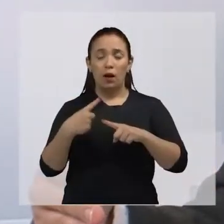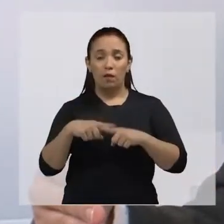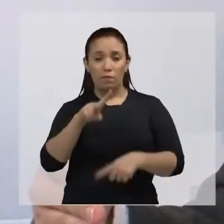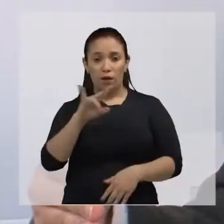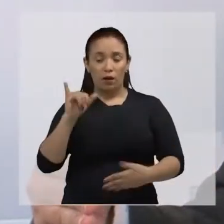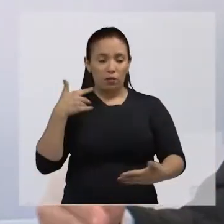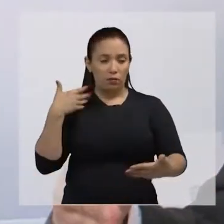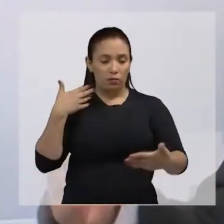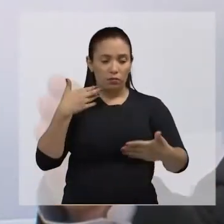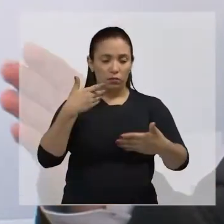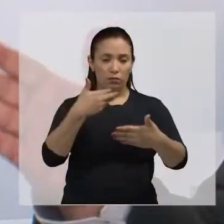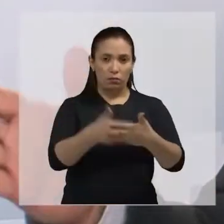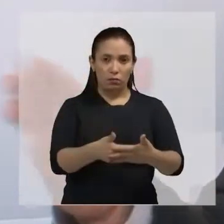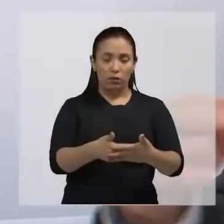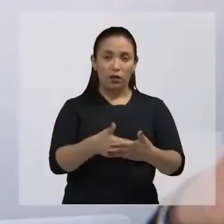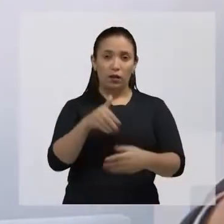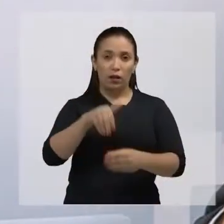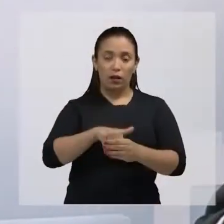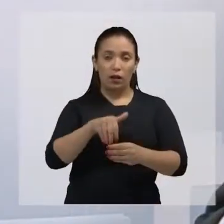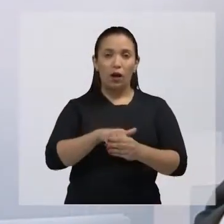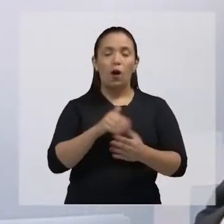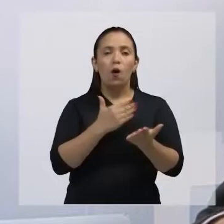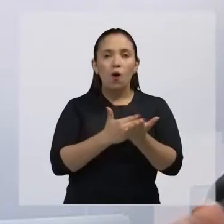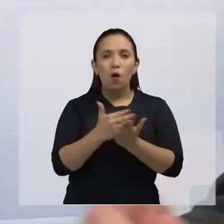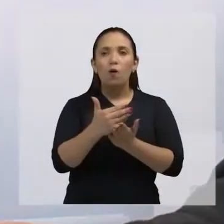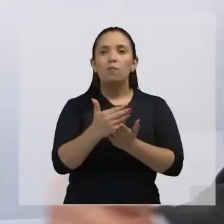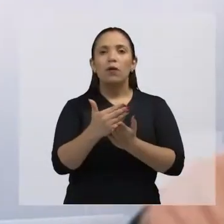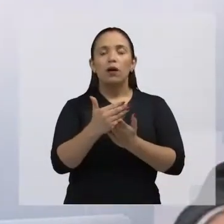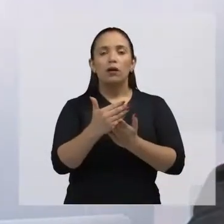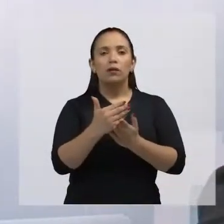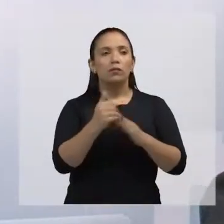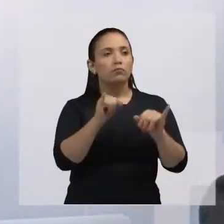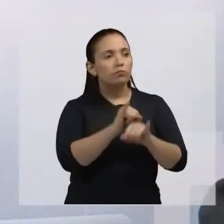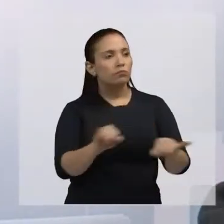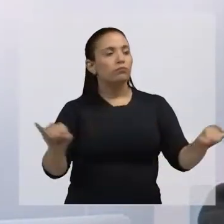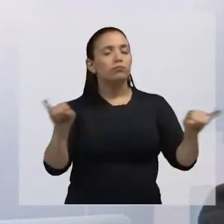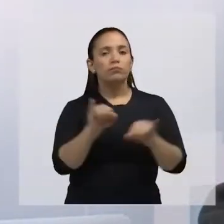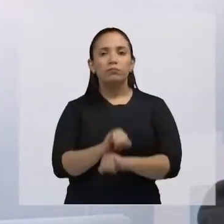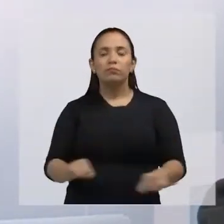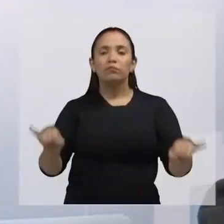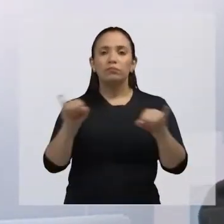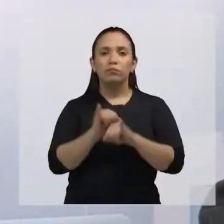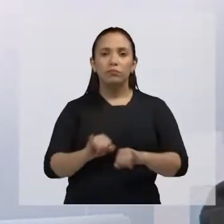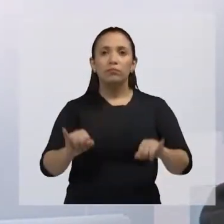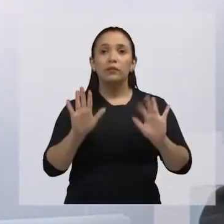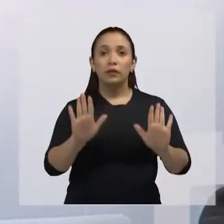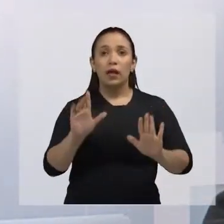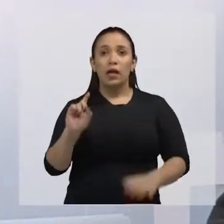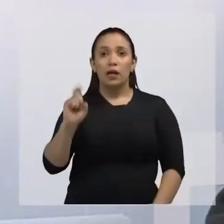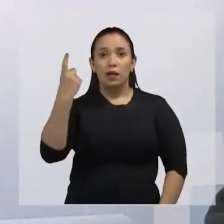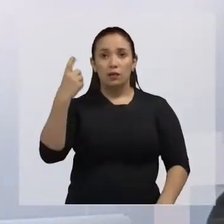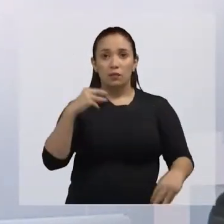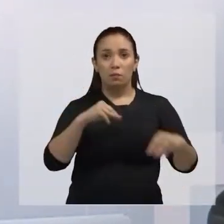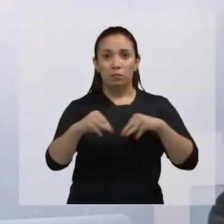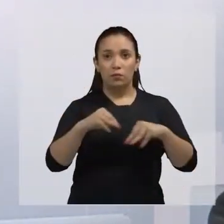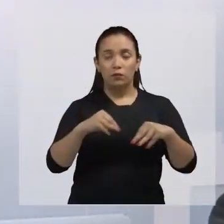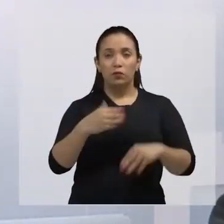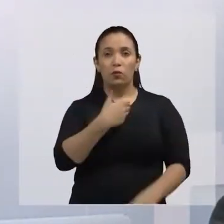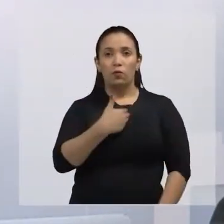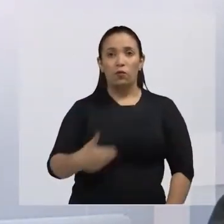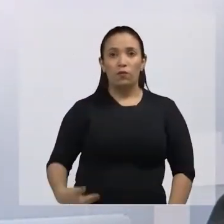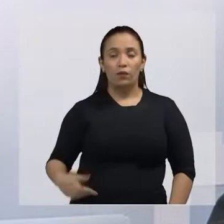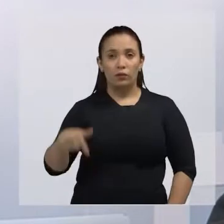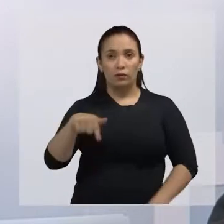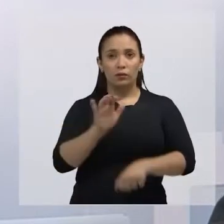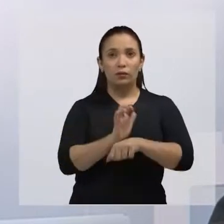das eleições, comece a escutar outras vozes. Mas, especificamente, o ex-ministro e ex-governador do estado de